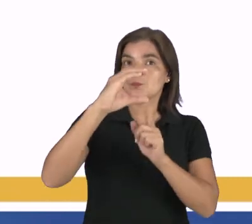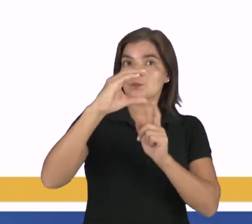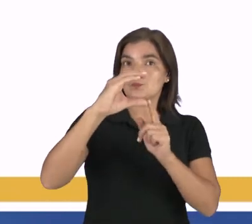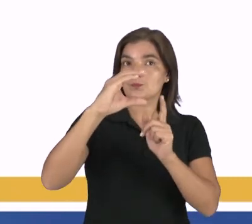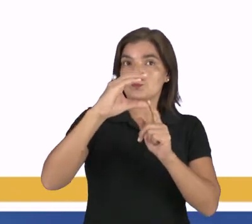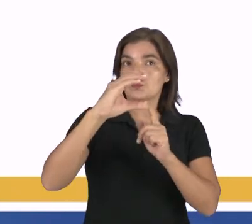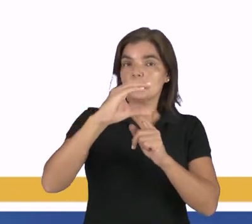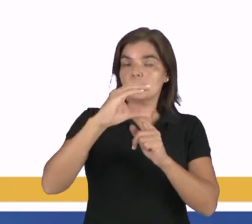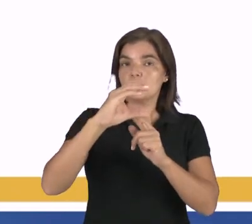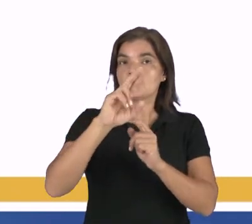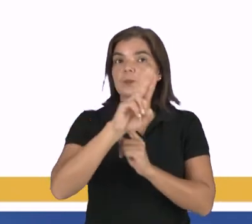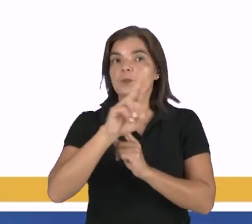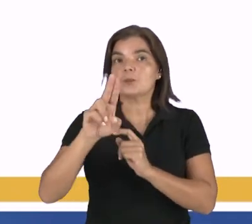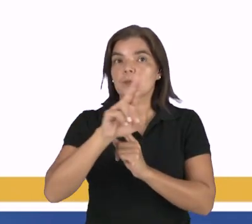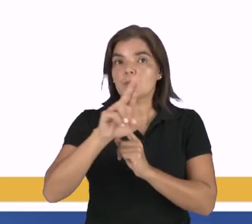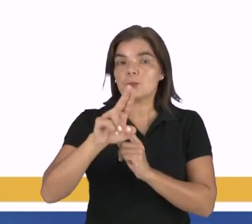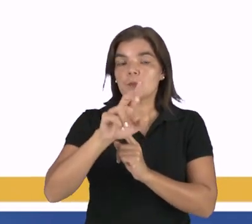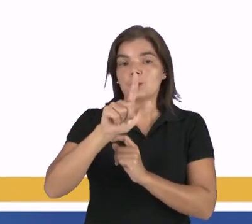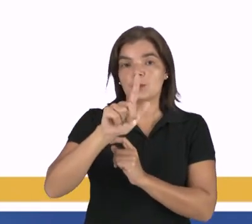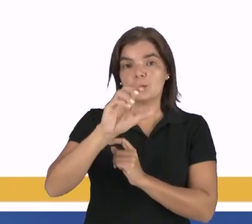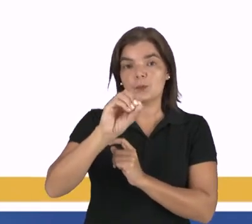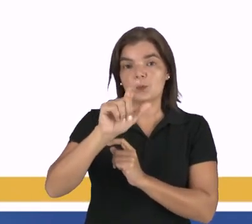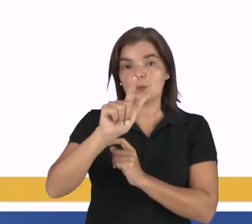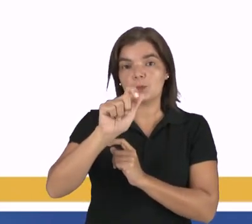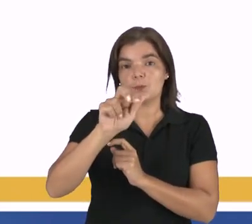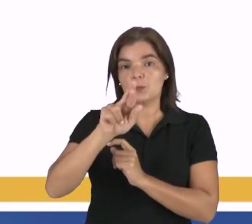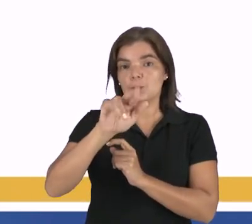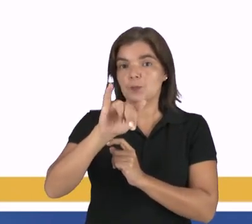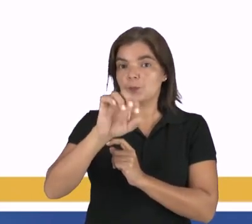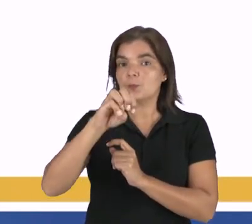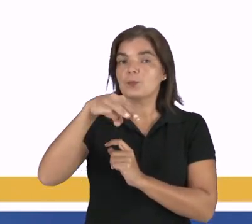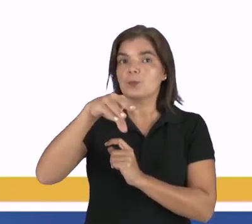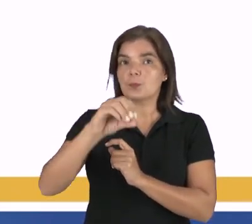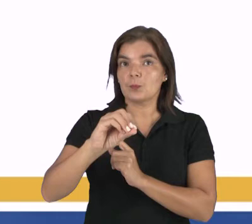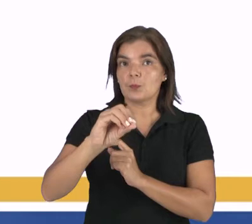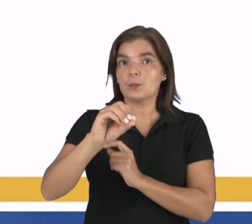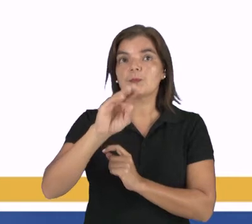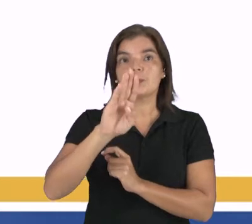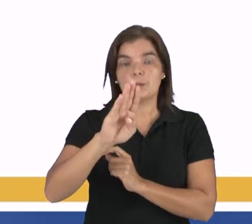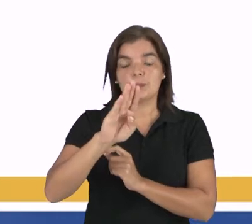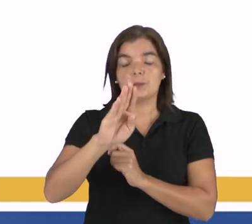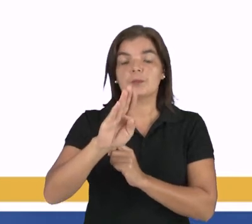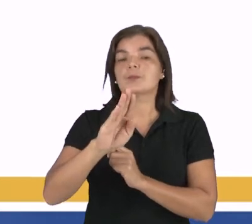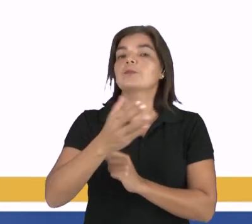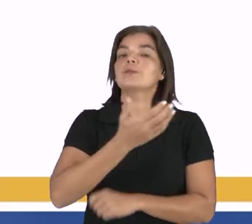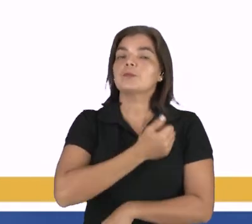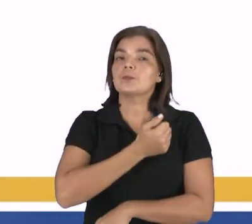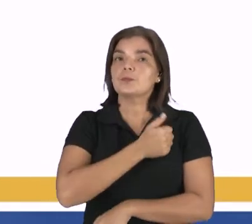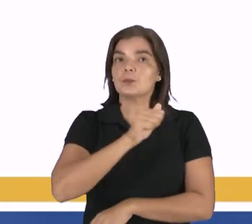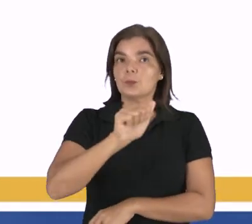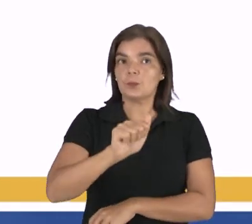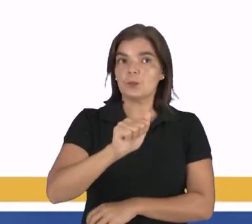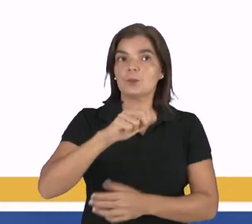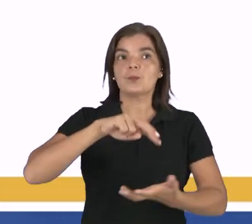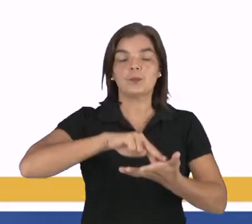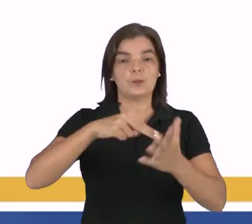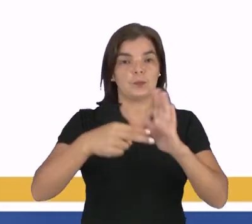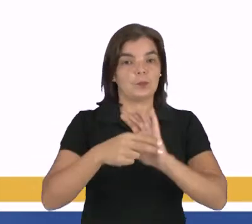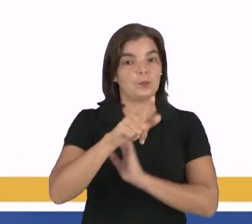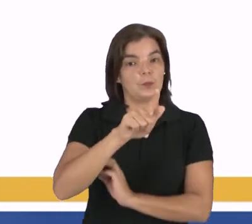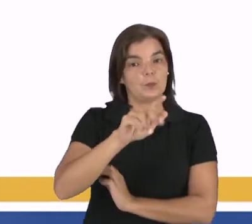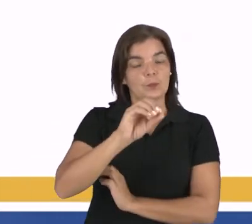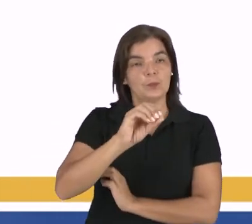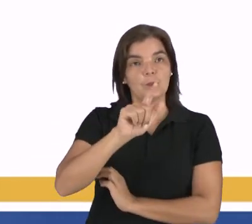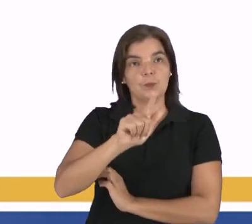Então, o expoente C nós vamos chamar de logaritmo de B na base A. Ou